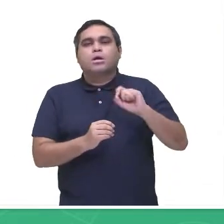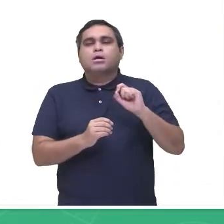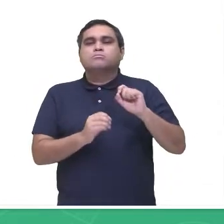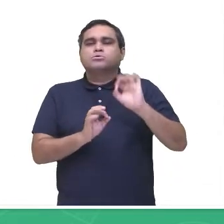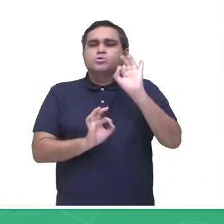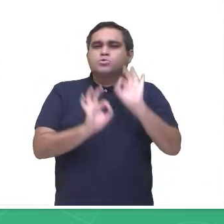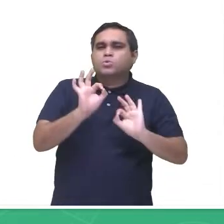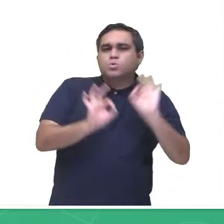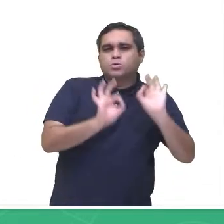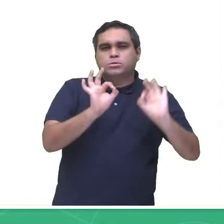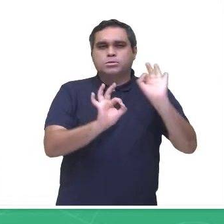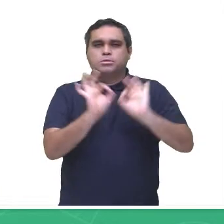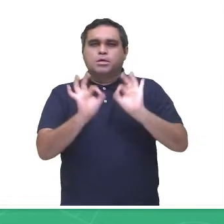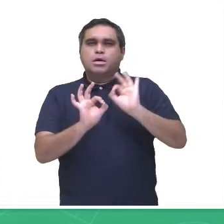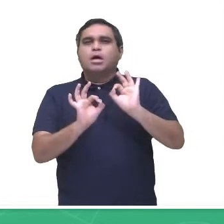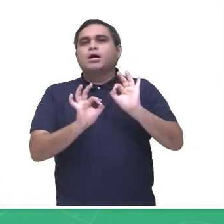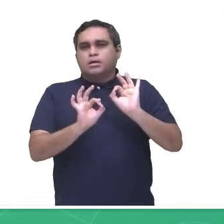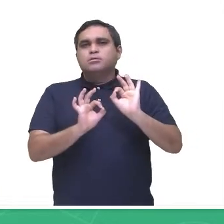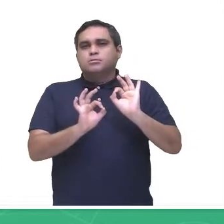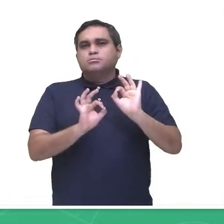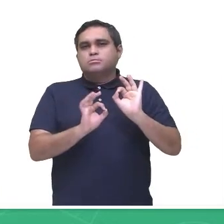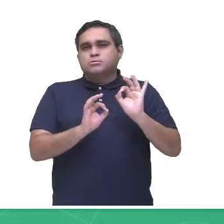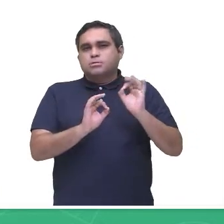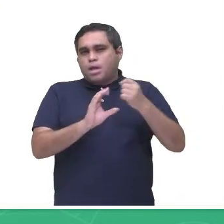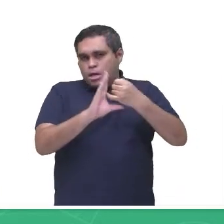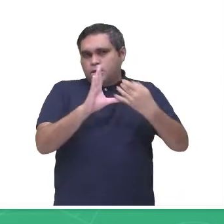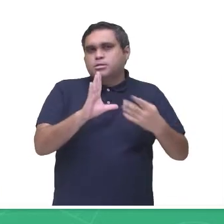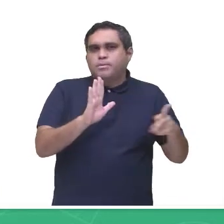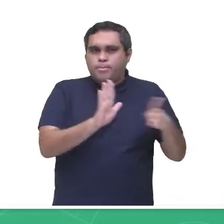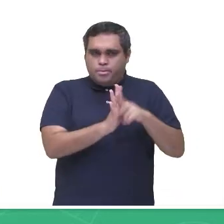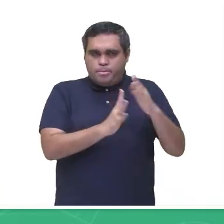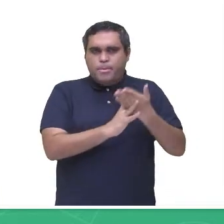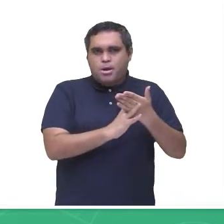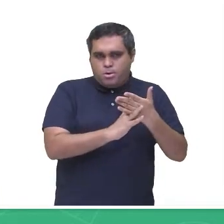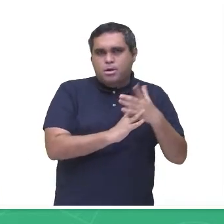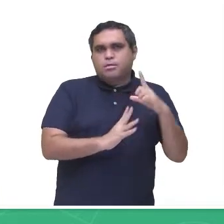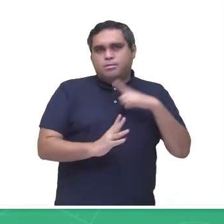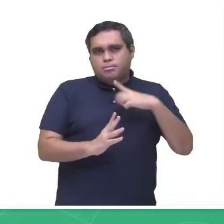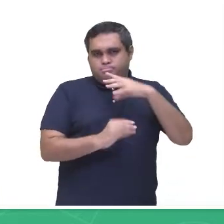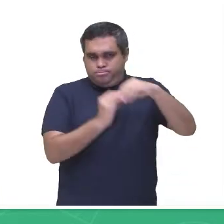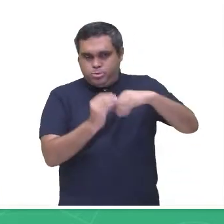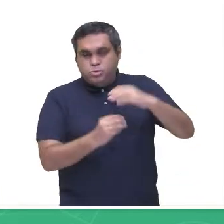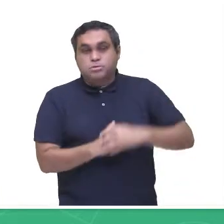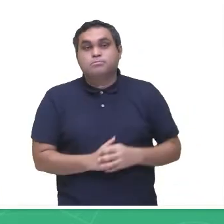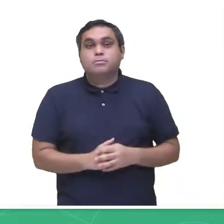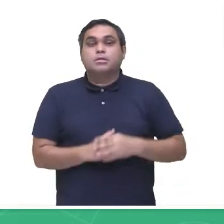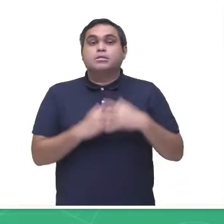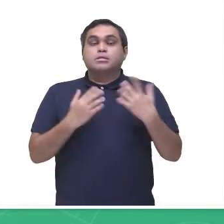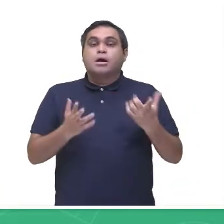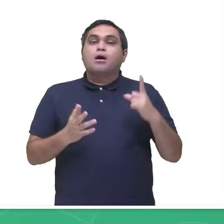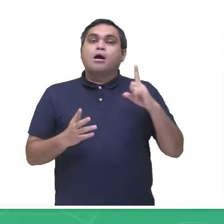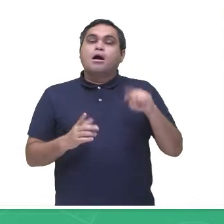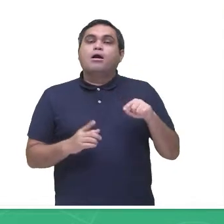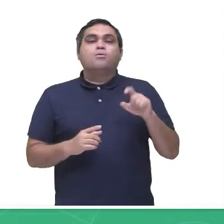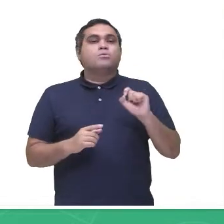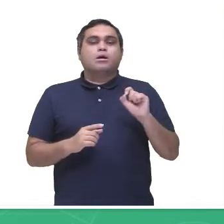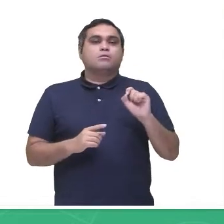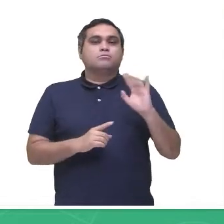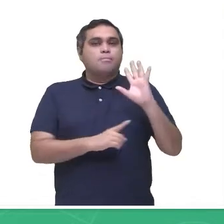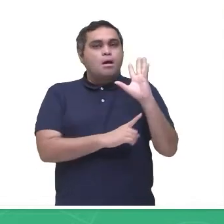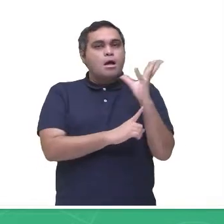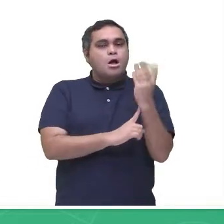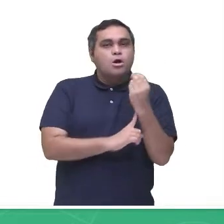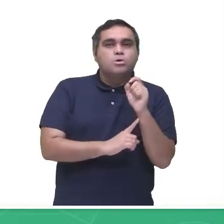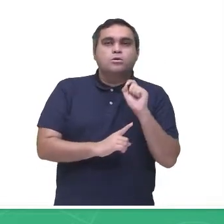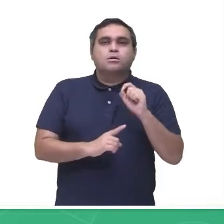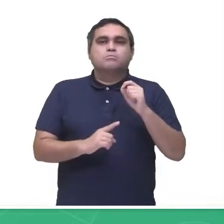outros itens que vão estar aparecendo. Então vamos ver. É uma arte, É uma época de conflitos espirituais e religiosos. O